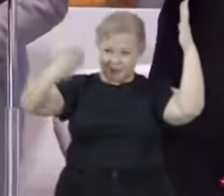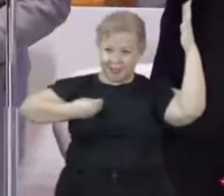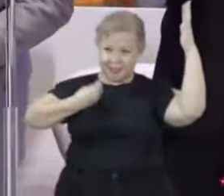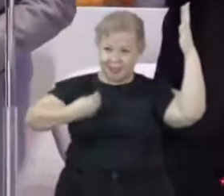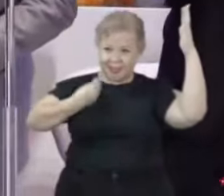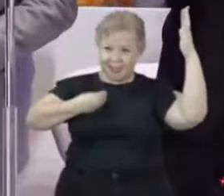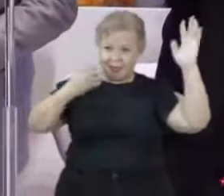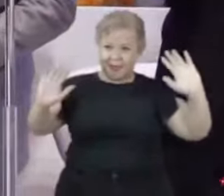tão supressivo.